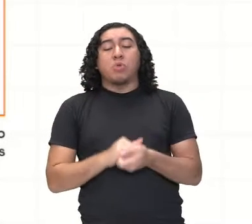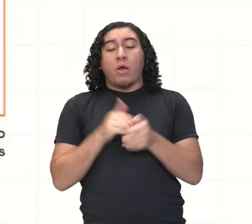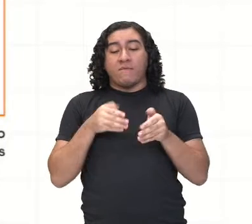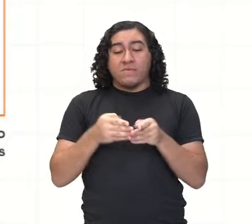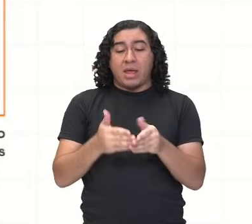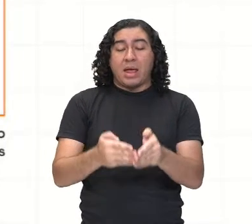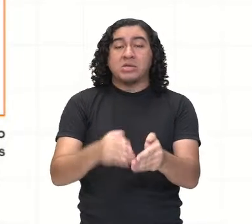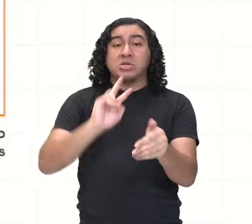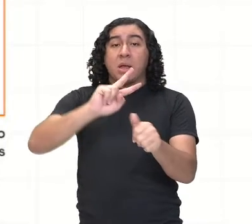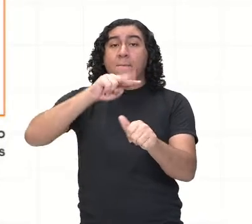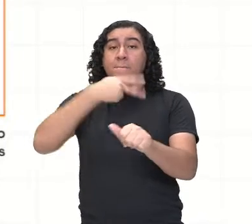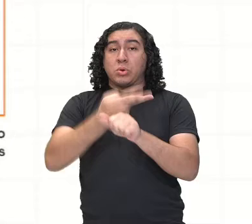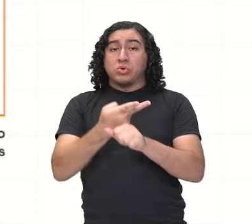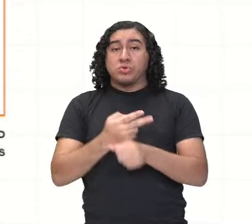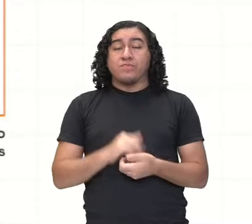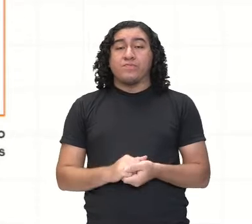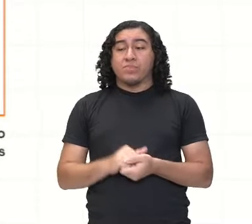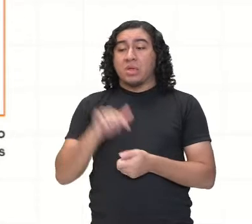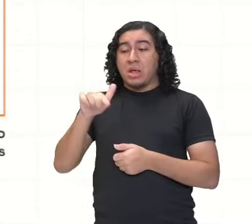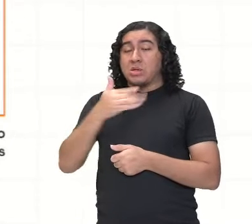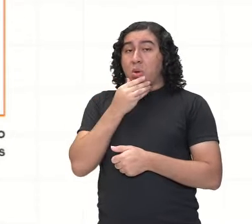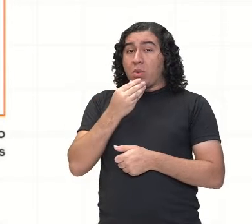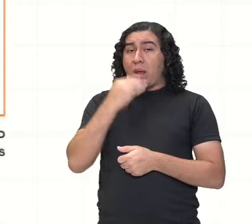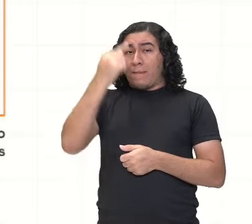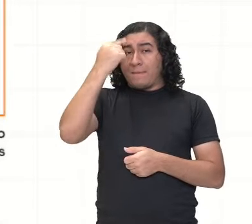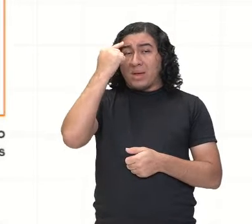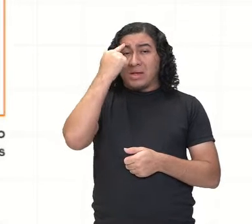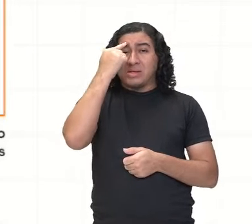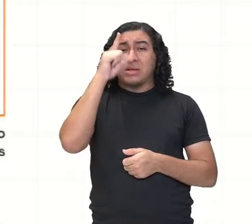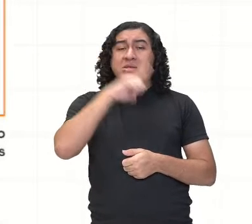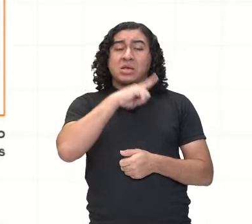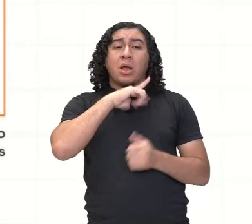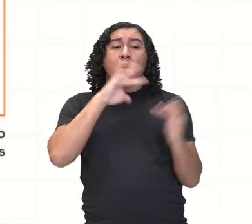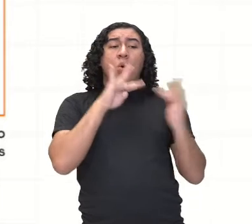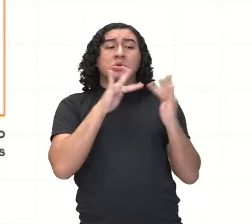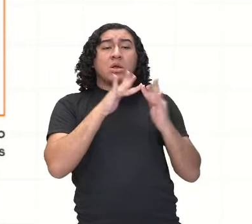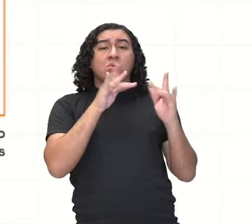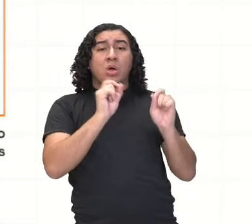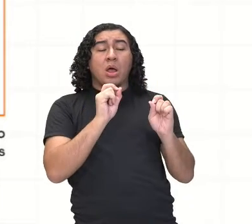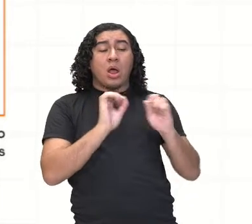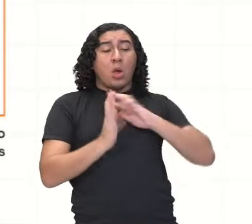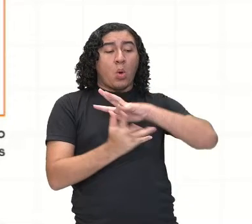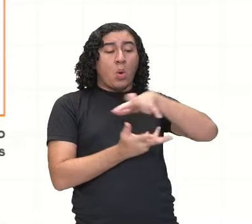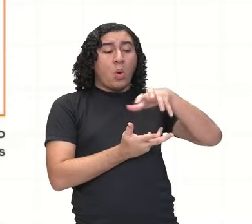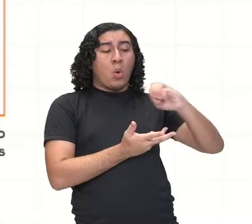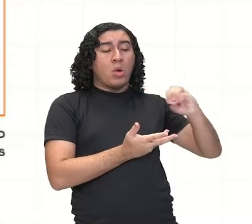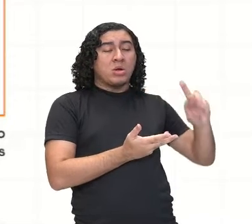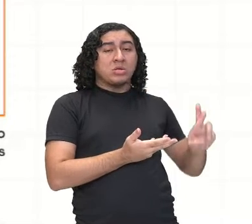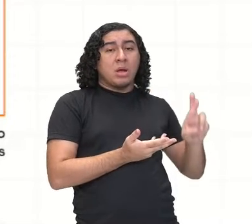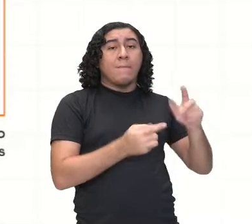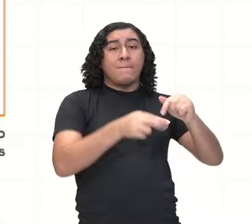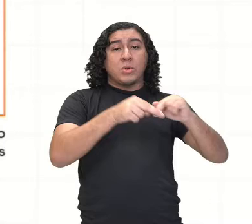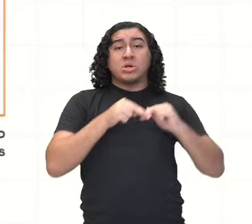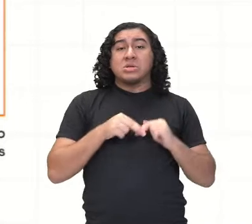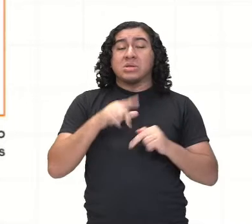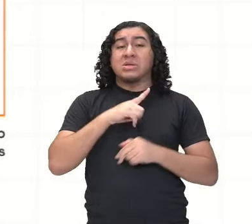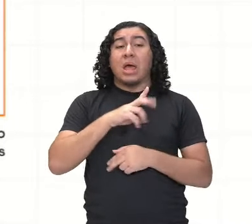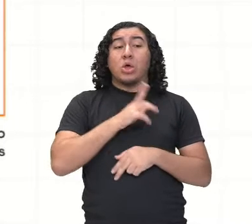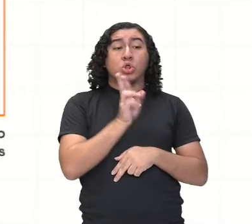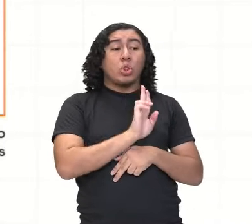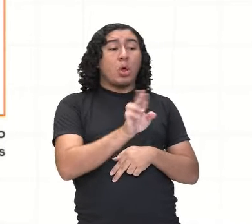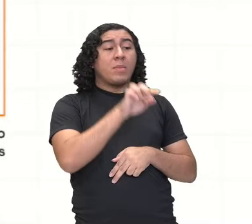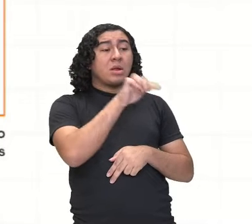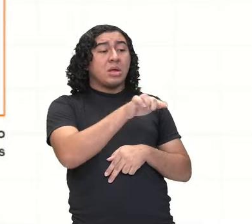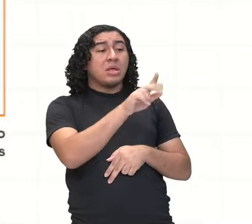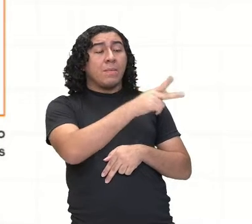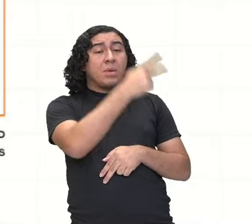posteriores. Colombo acreditava inicialmente que ele teria chegado às Índias Orientais, por isso ele chamou os habitantes locais